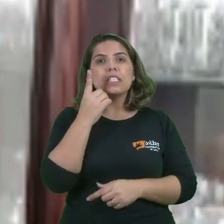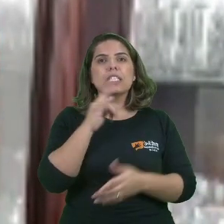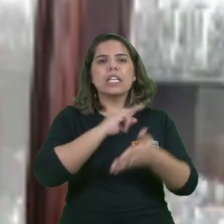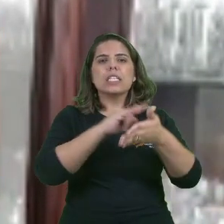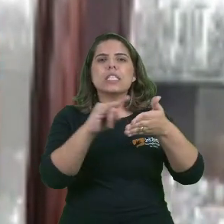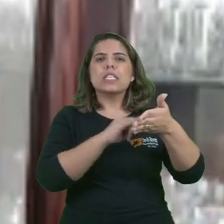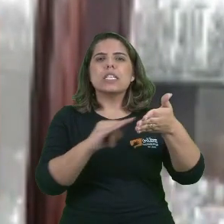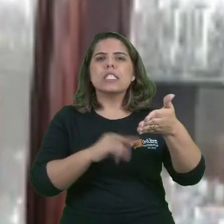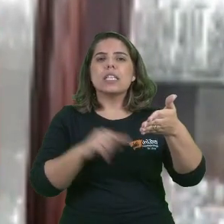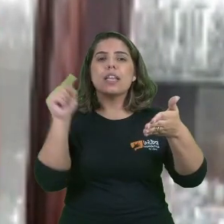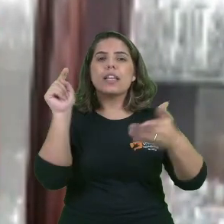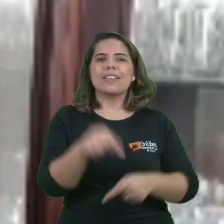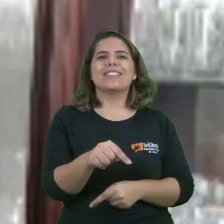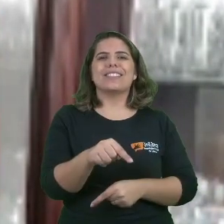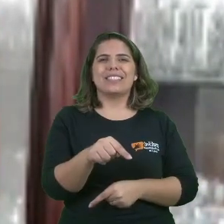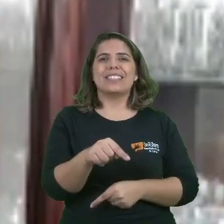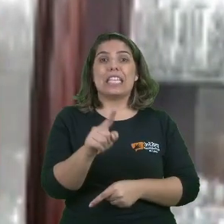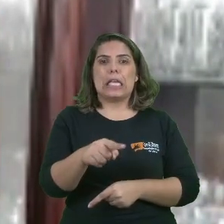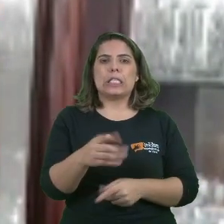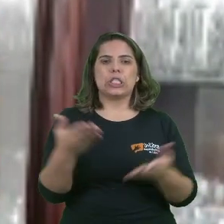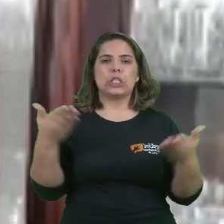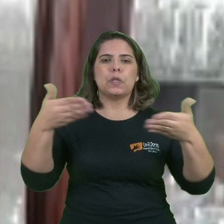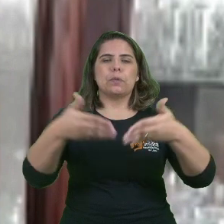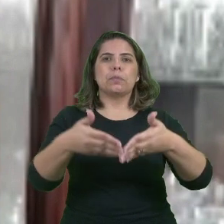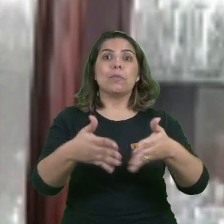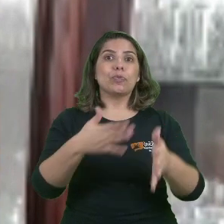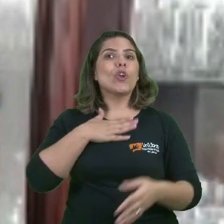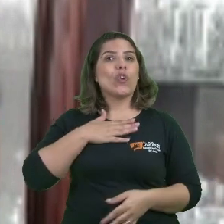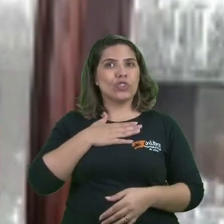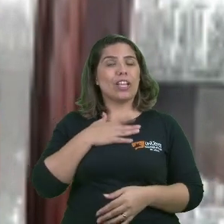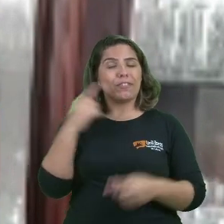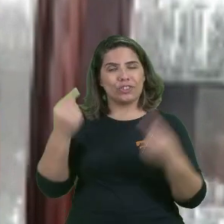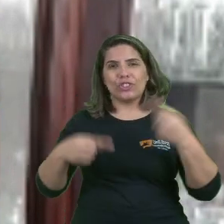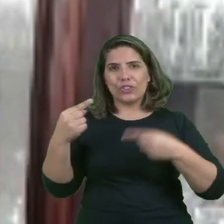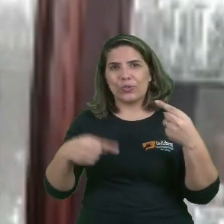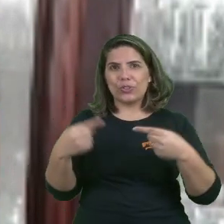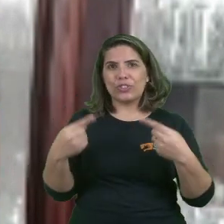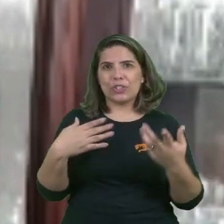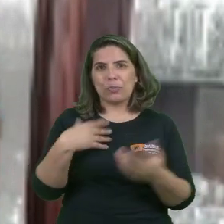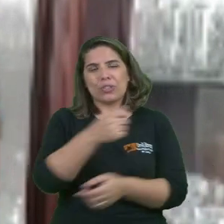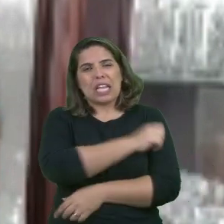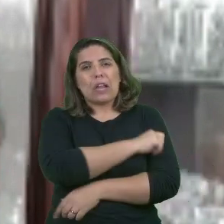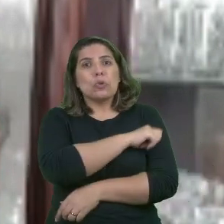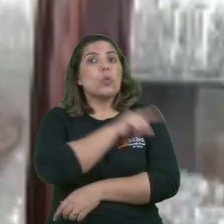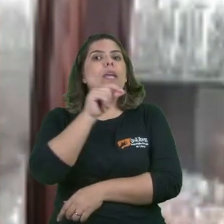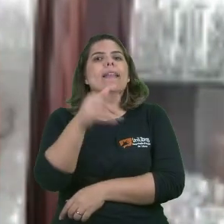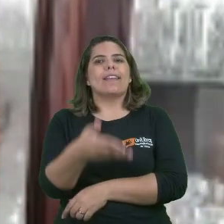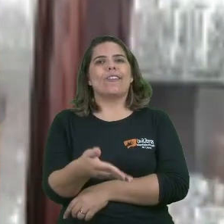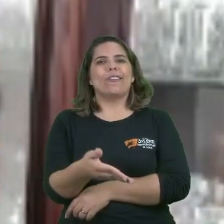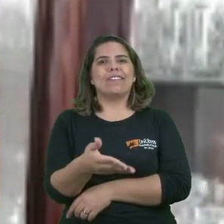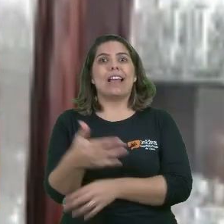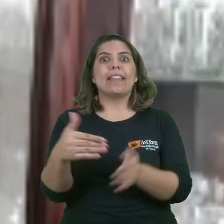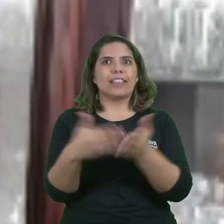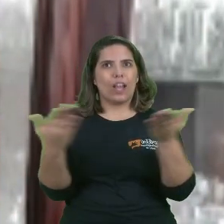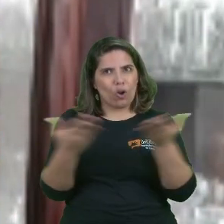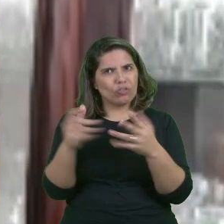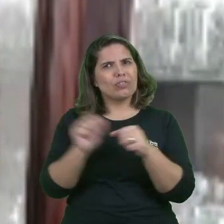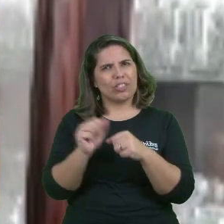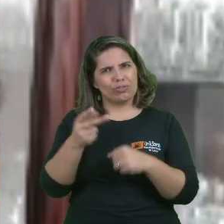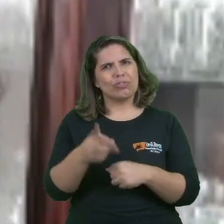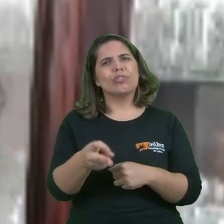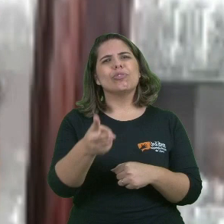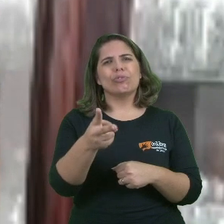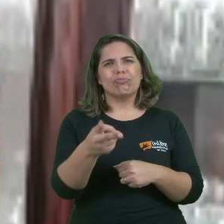design ser o esse aqui é um hambúrguer eu gostava inclusive de discutir com seus dentes o que era aquilo com até hoje faço